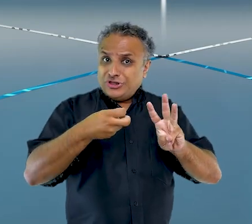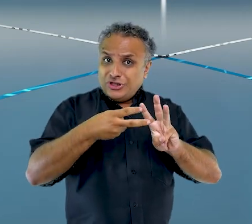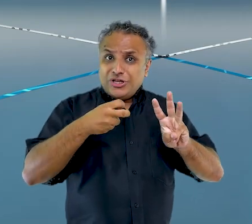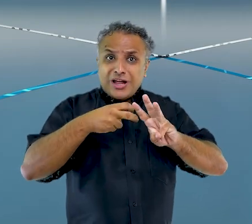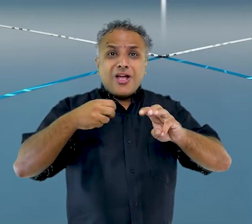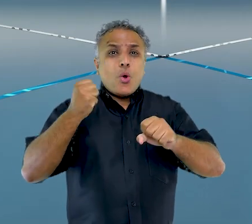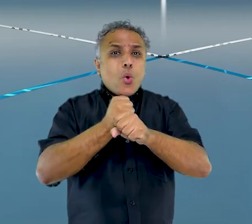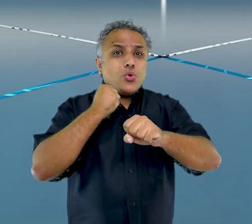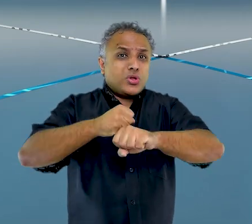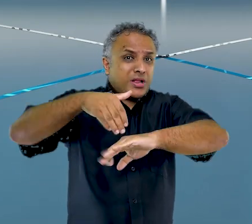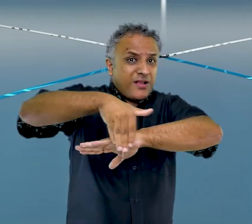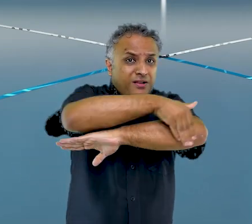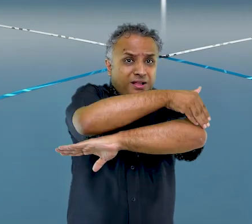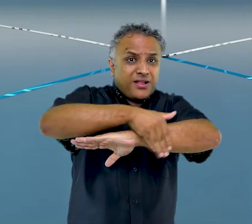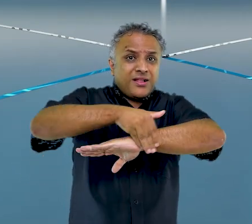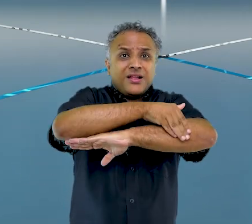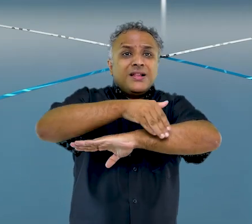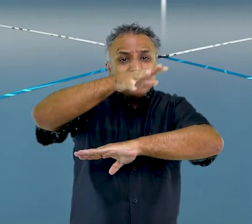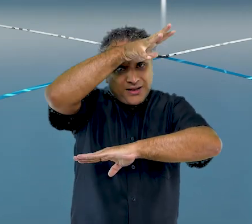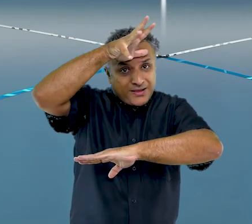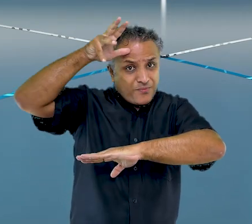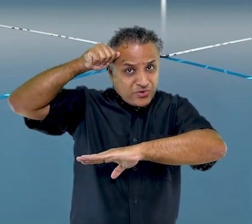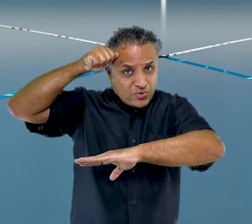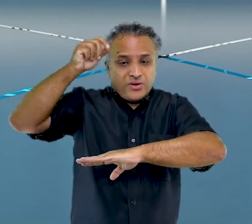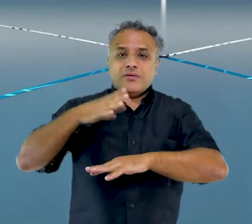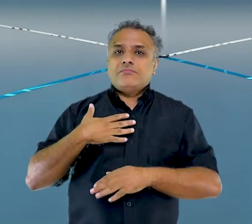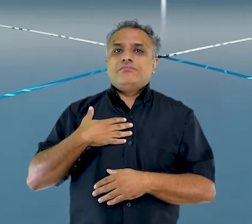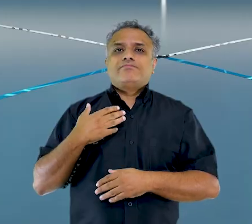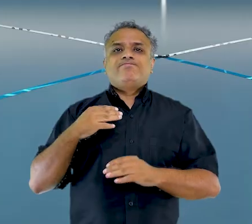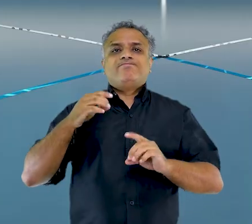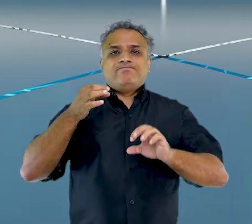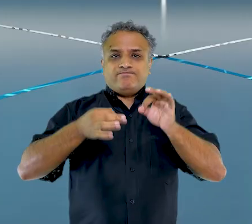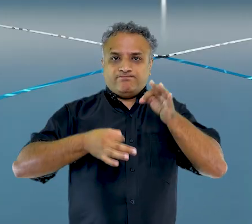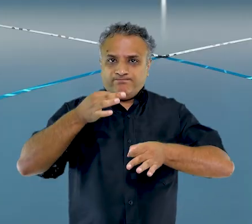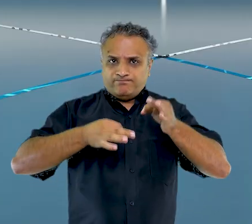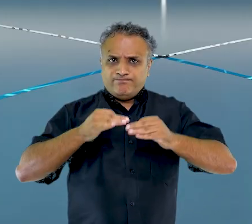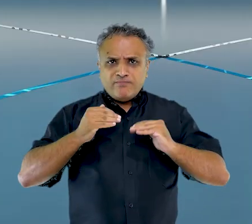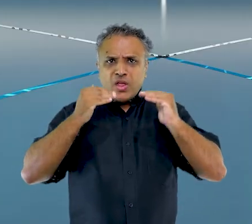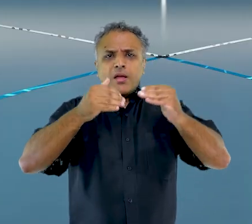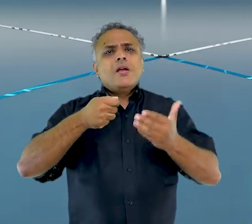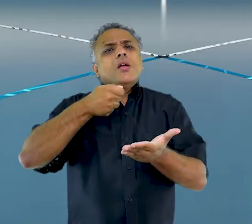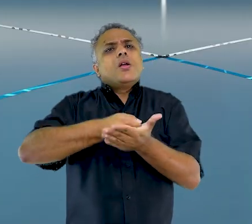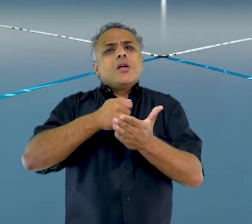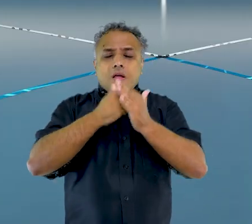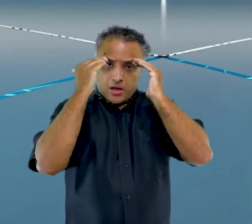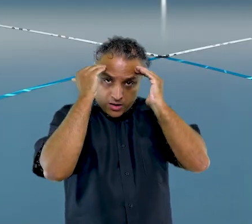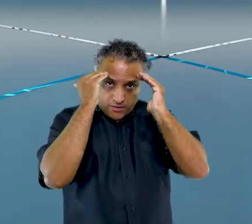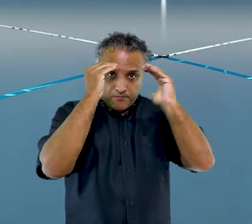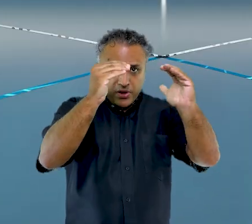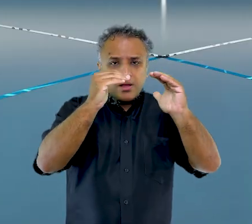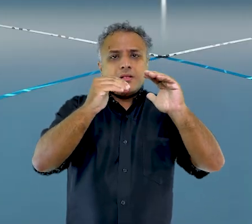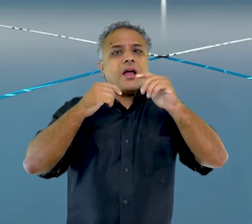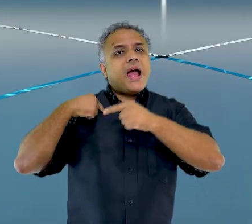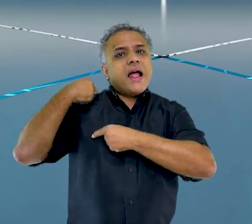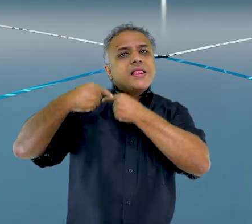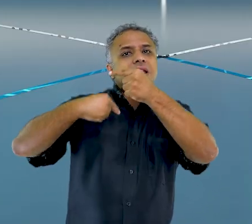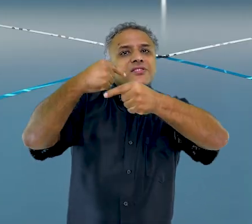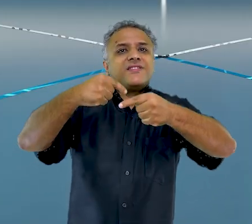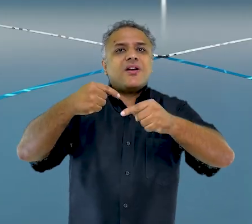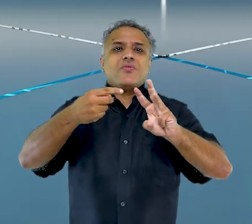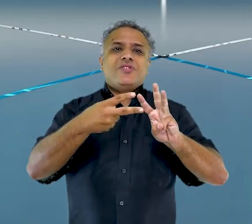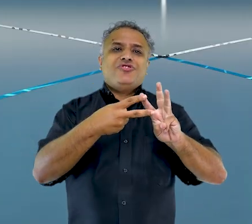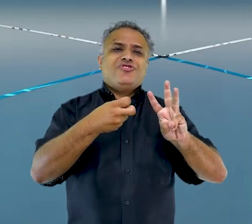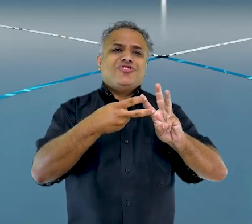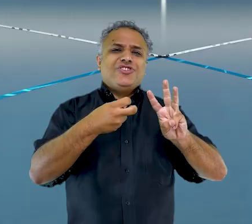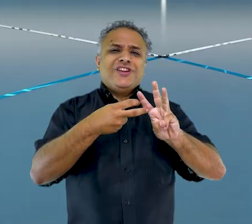da Transamazônica. E magistrado fala da importância das decisões garantirem o respeito às tradições